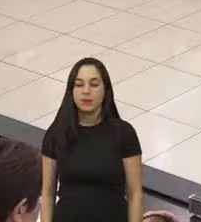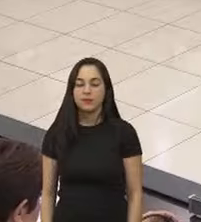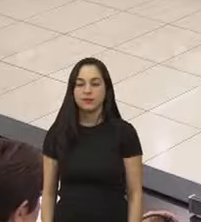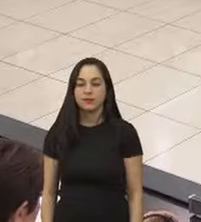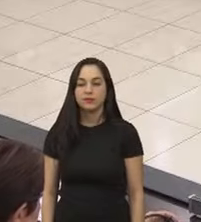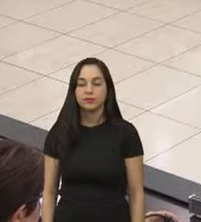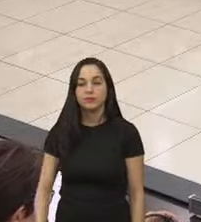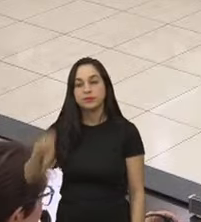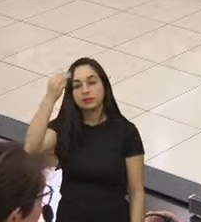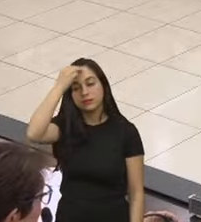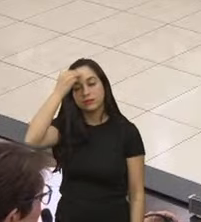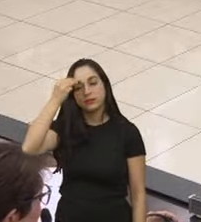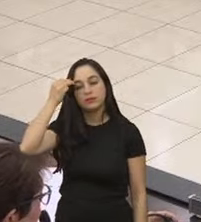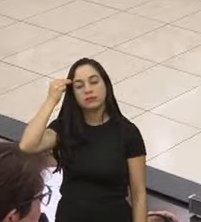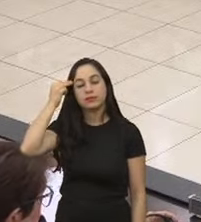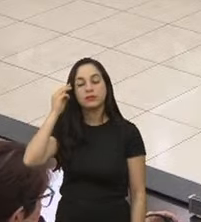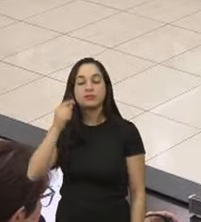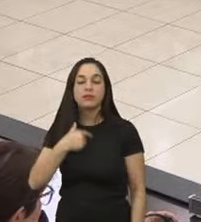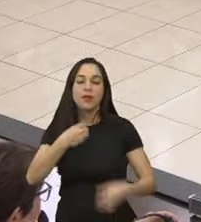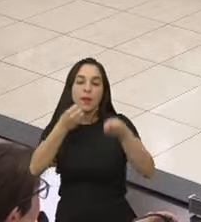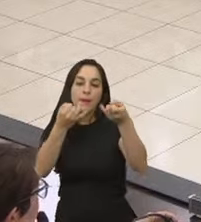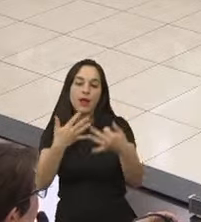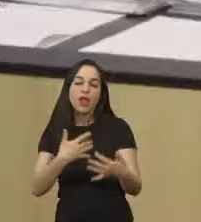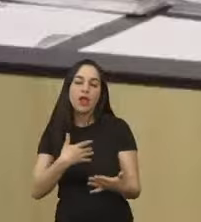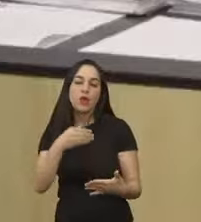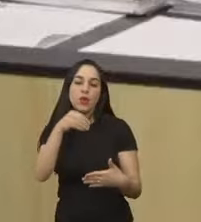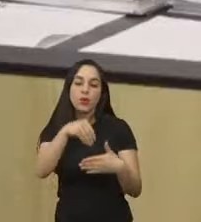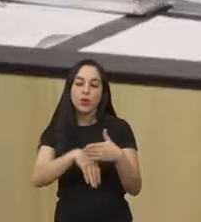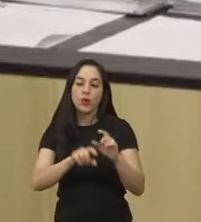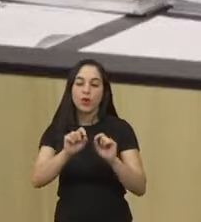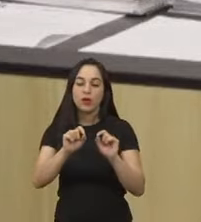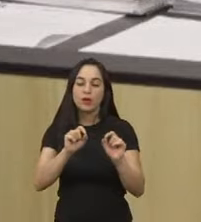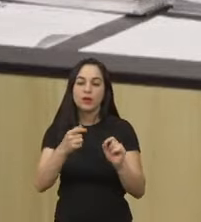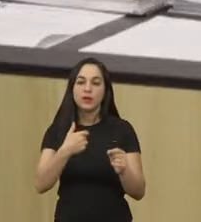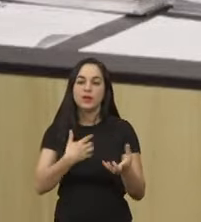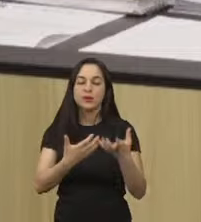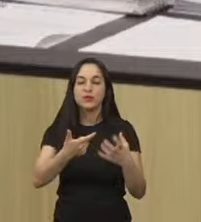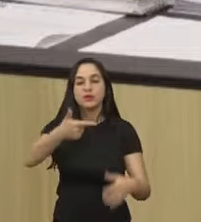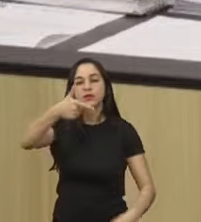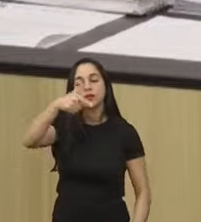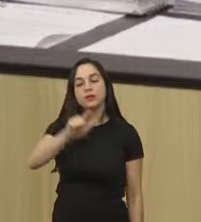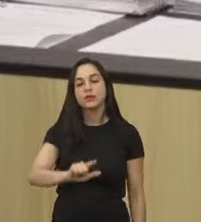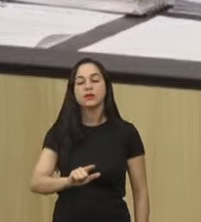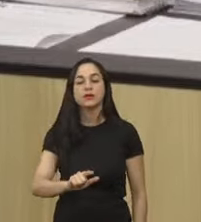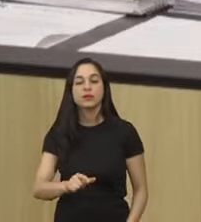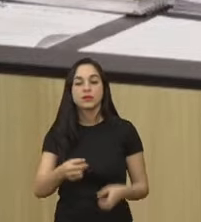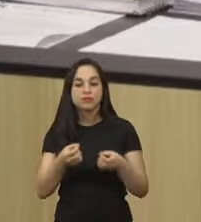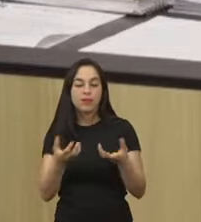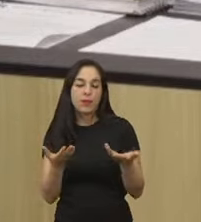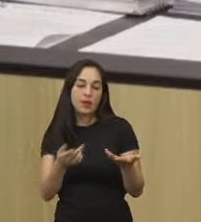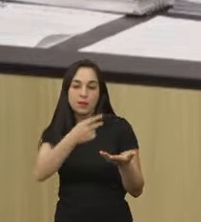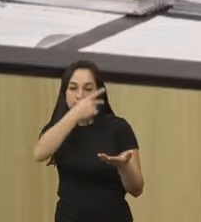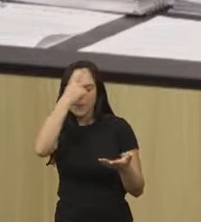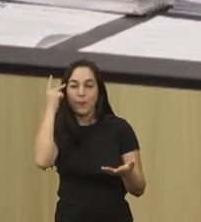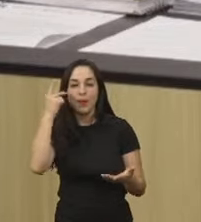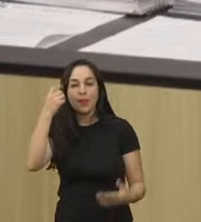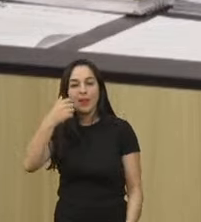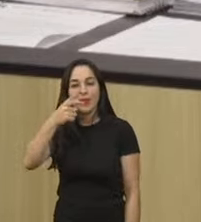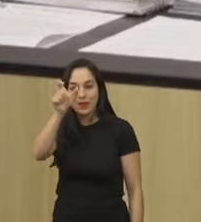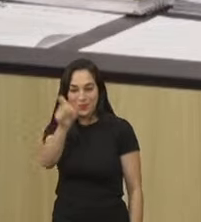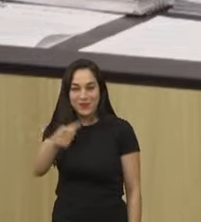Como voto a vereadora Maria Amélia, só justificando o meu voto também, quero aqui, mais uma vez, deixar registrado a presença da nossa querida